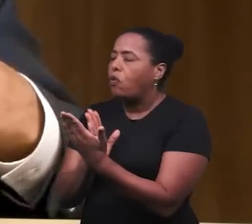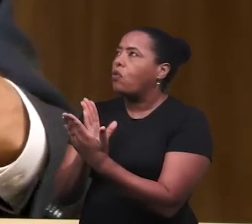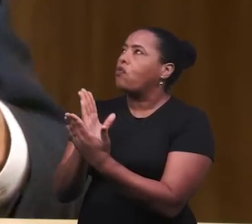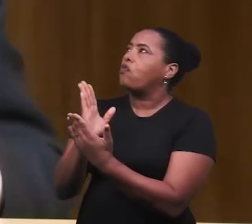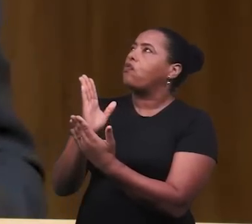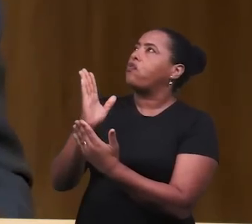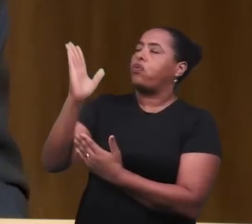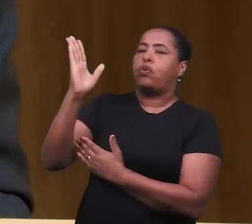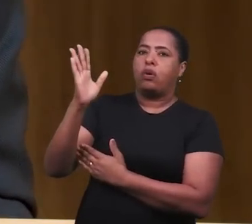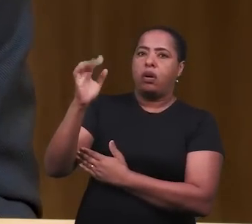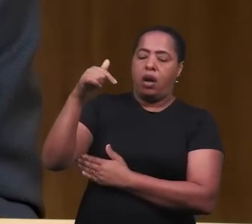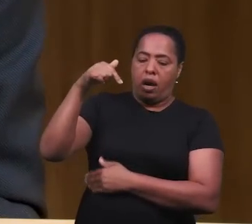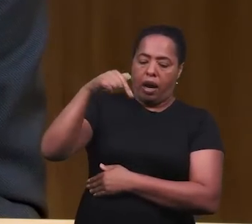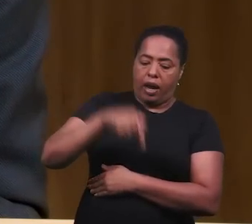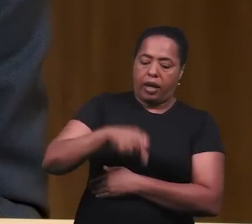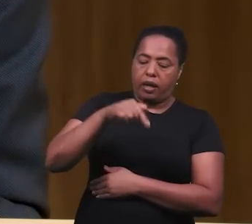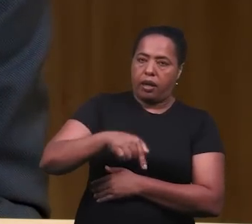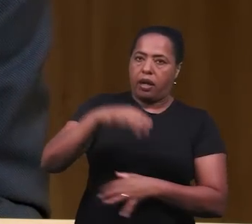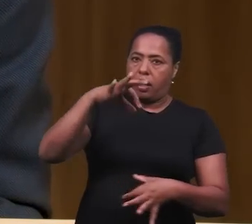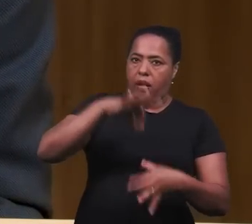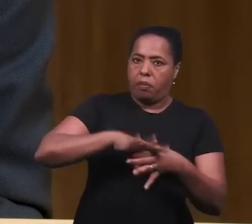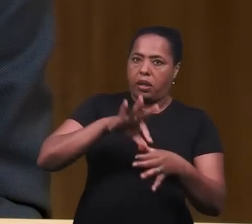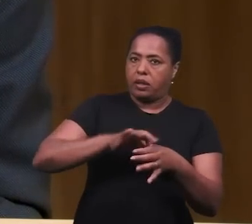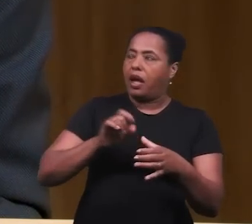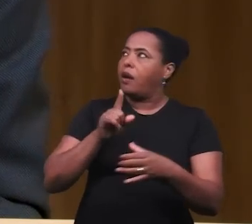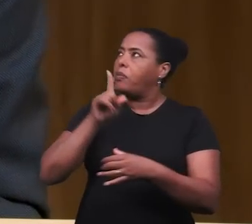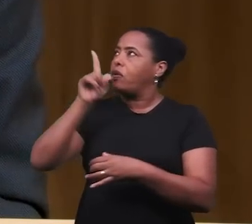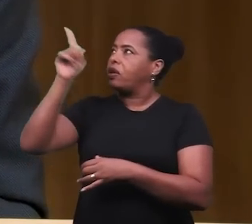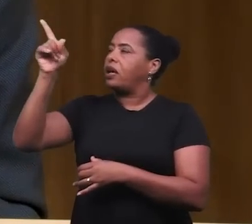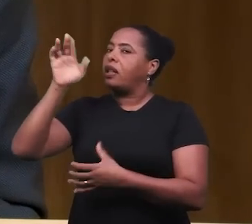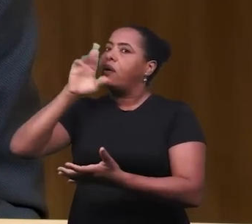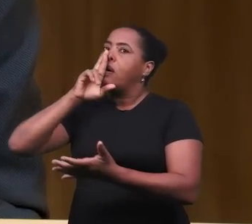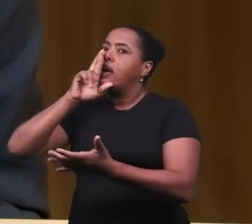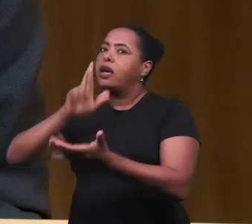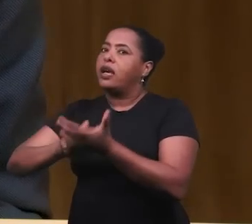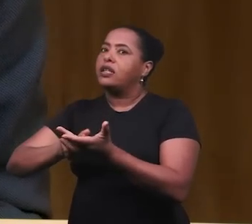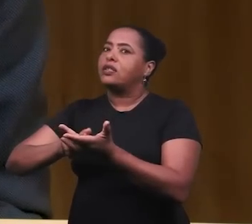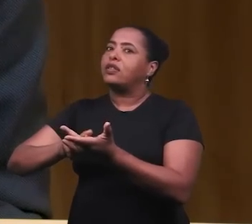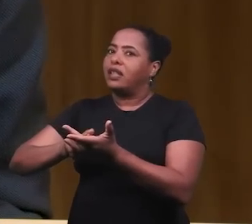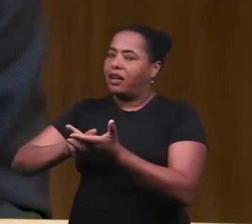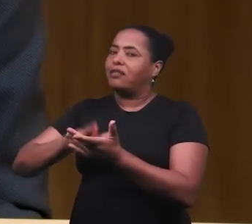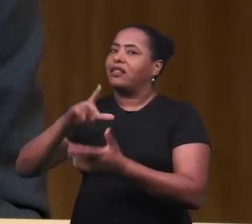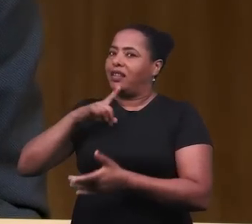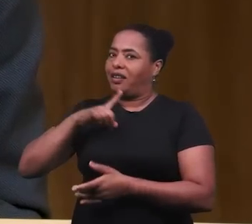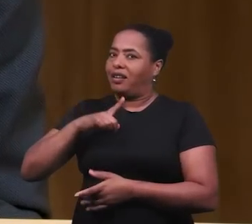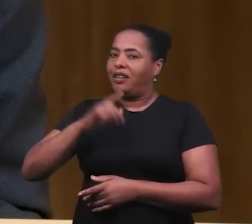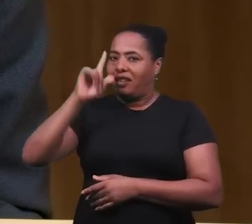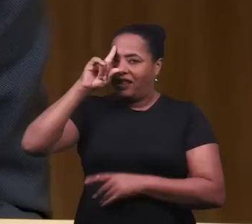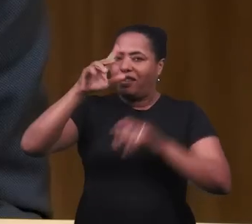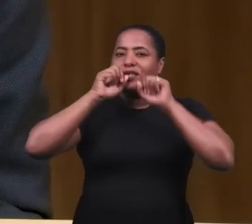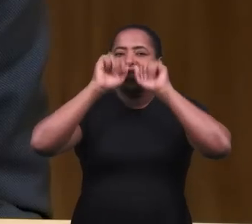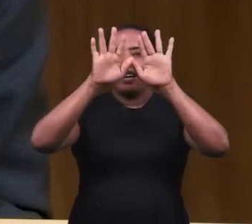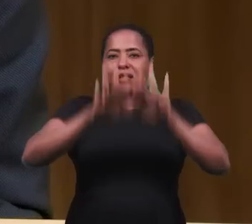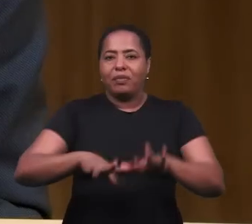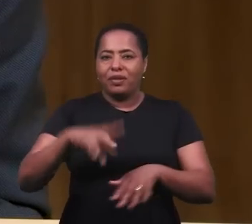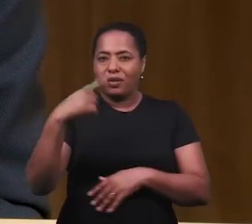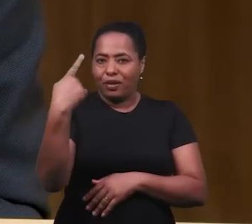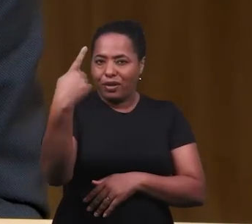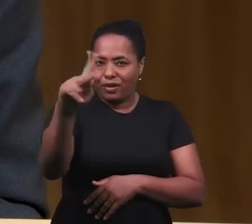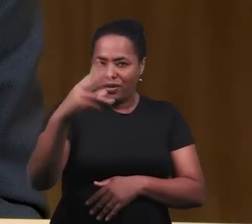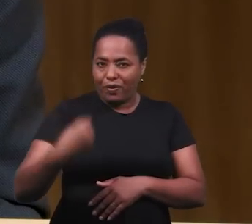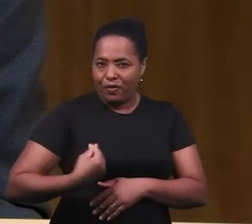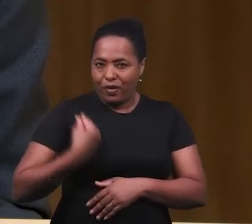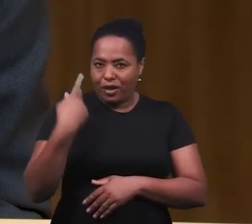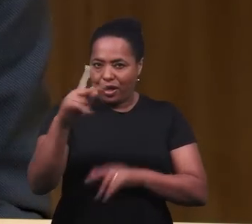essa existência, para plantar aqui, porque lá será o tempo de colher. Que Deus te abençoe, que